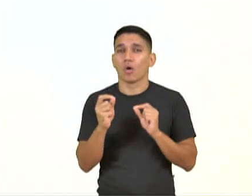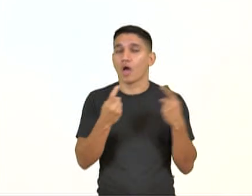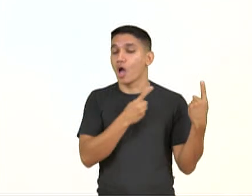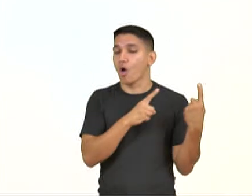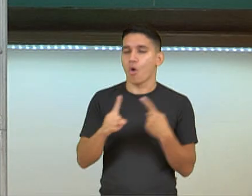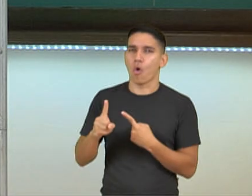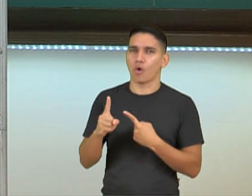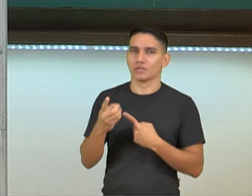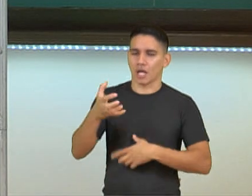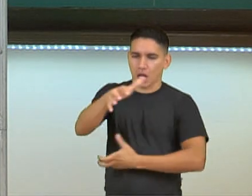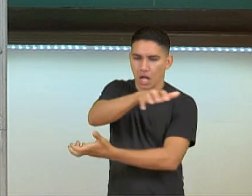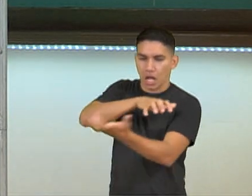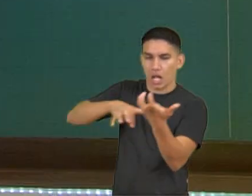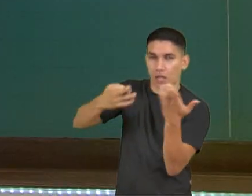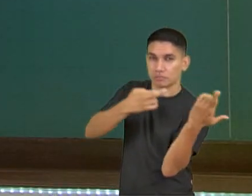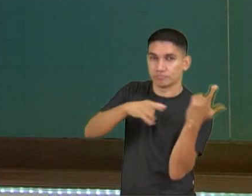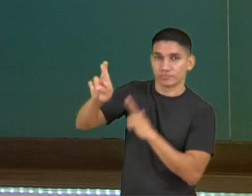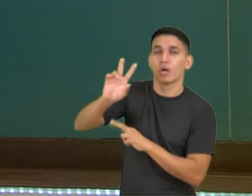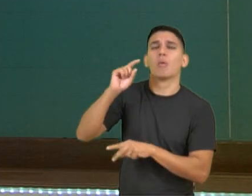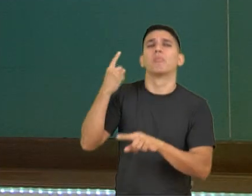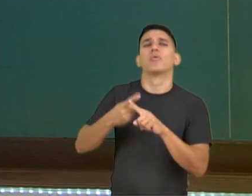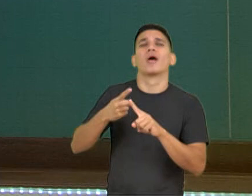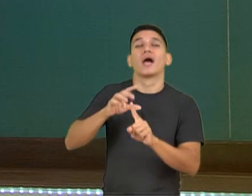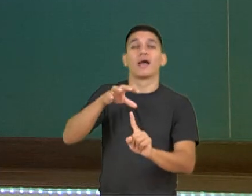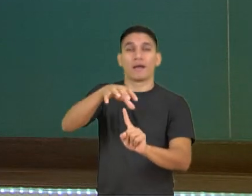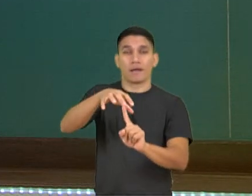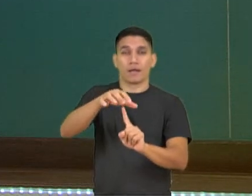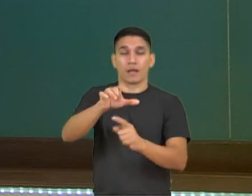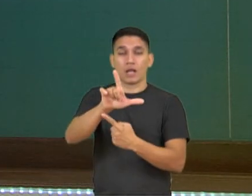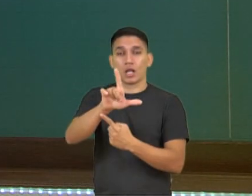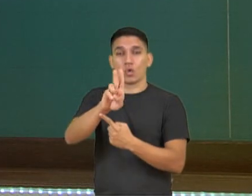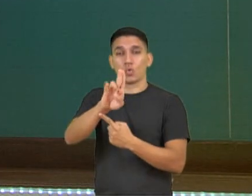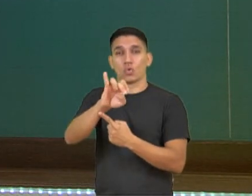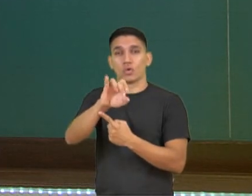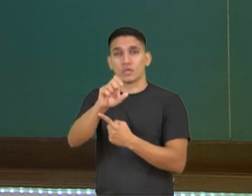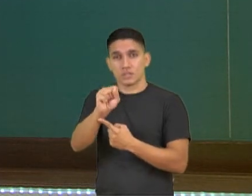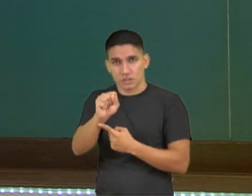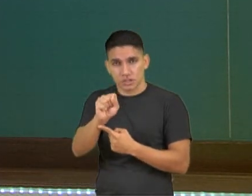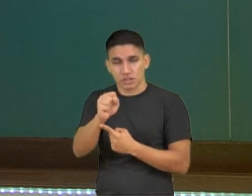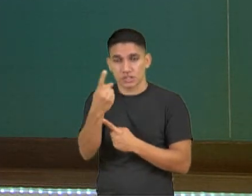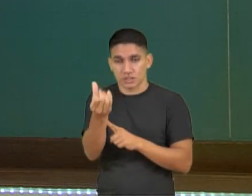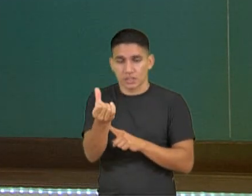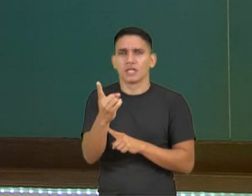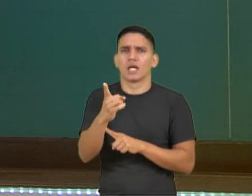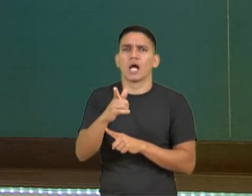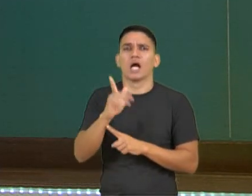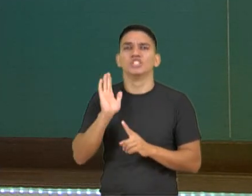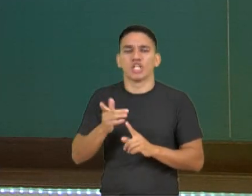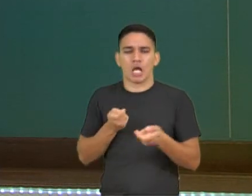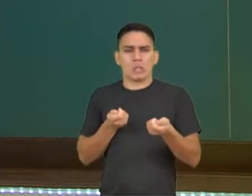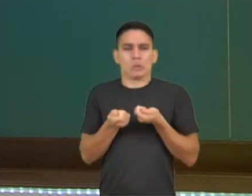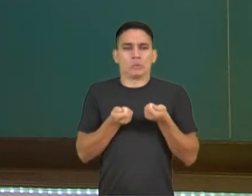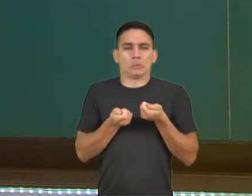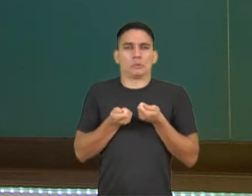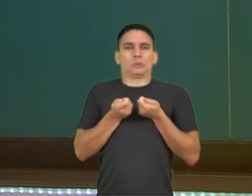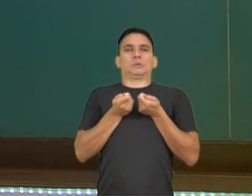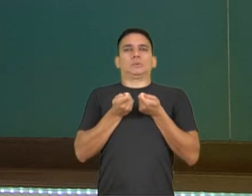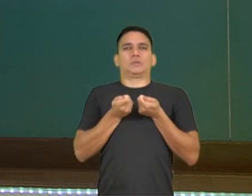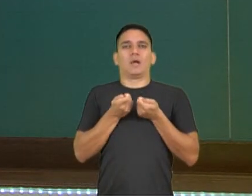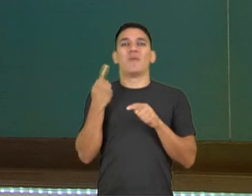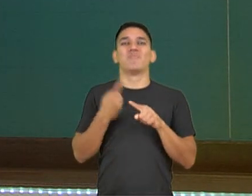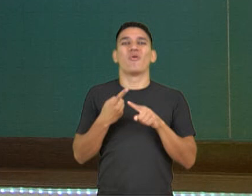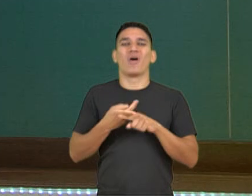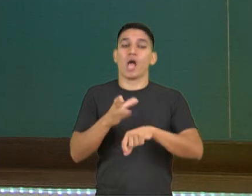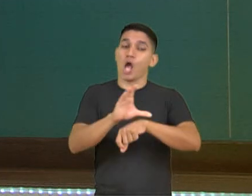contra-revolução, porque o rei Luís XVI, que teve os seus poderes limitados pela Constituição, ele vai falar